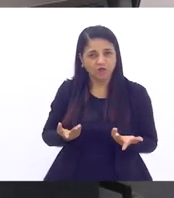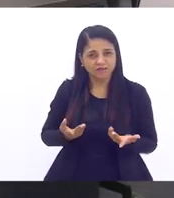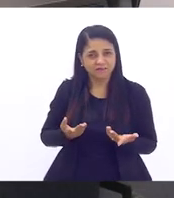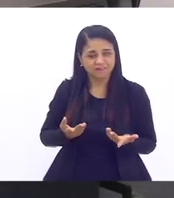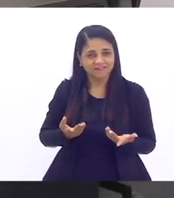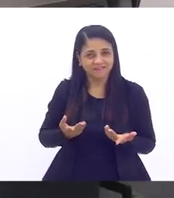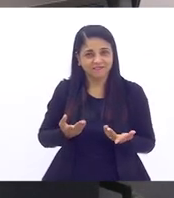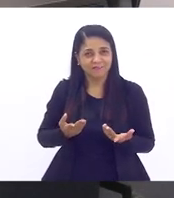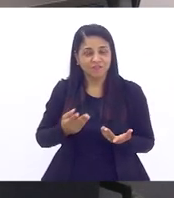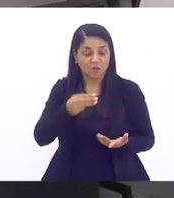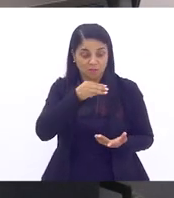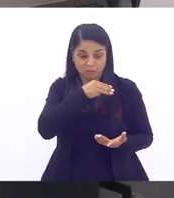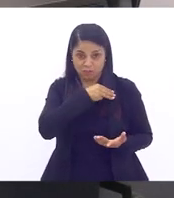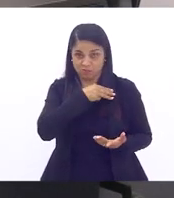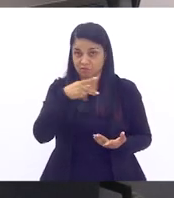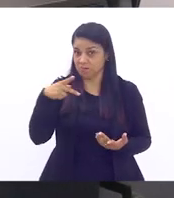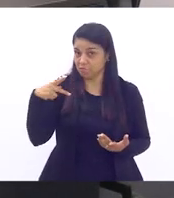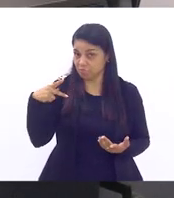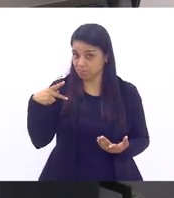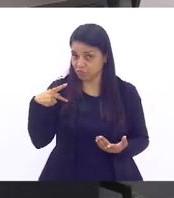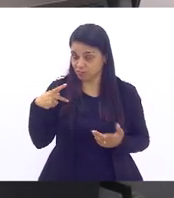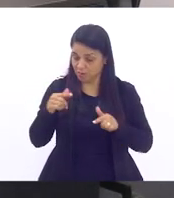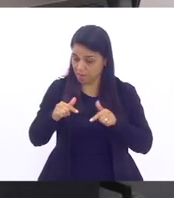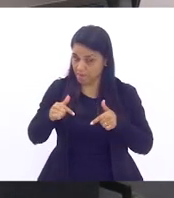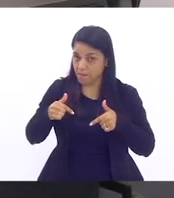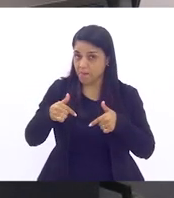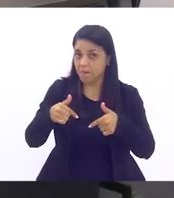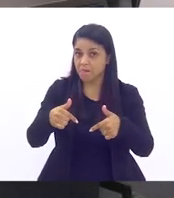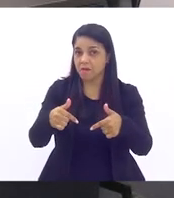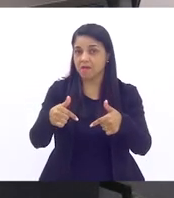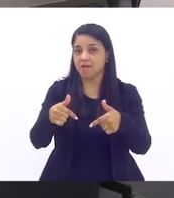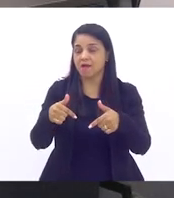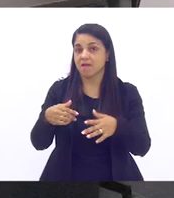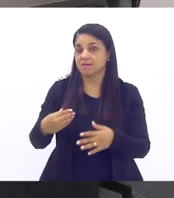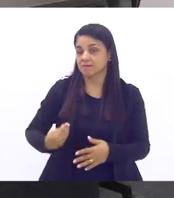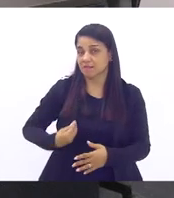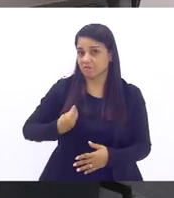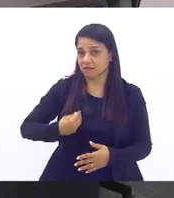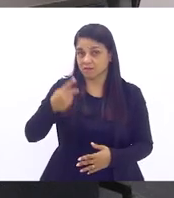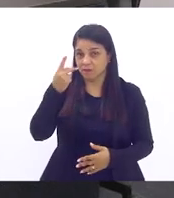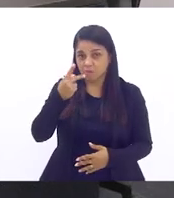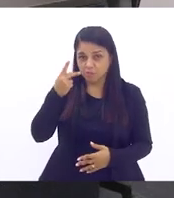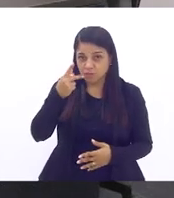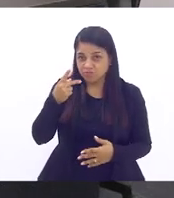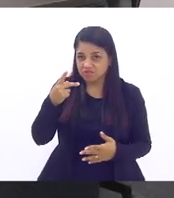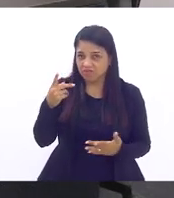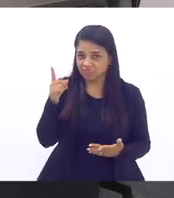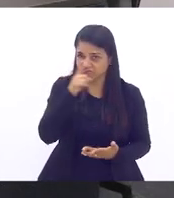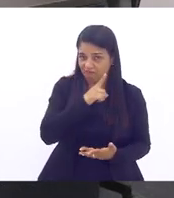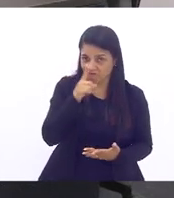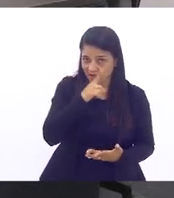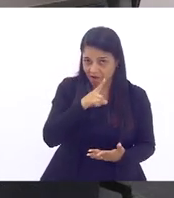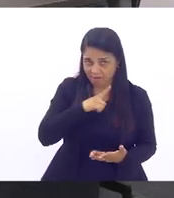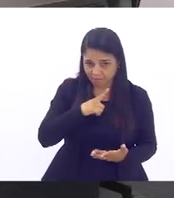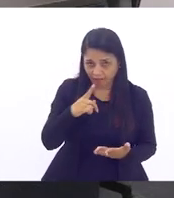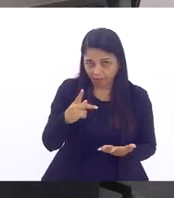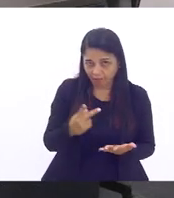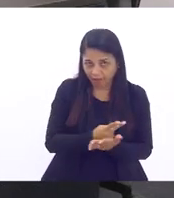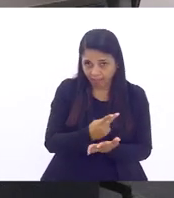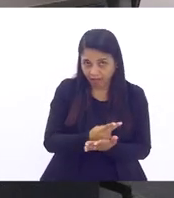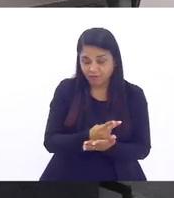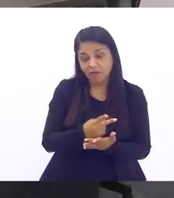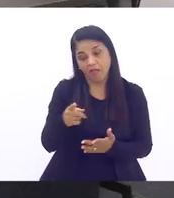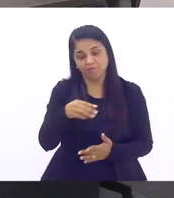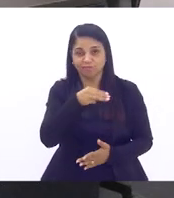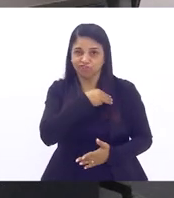o ministério público tem uma situação aqueles que estão na vida pública e cometem maus feitos acabam entrando na mira